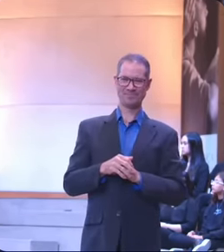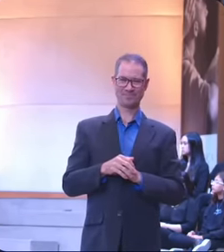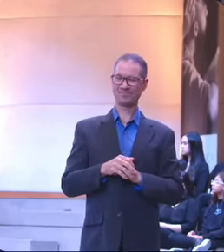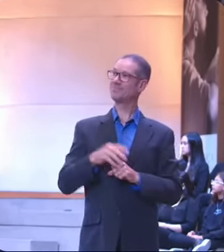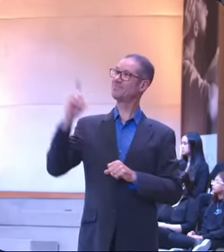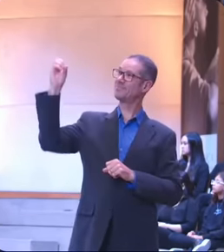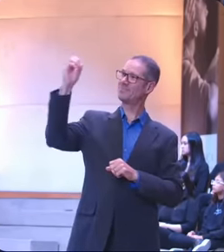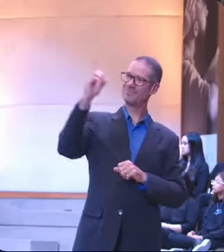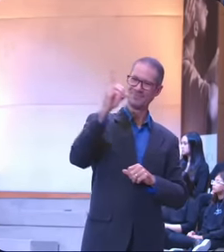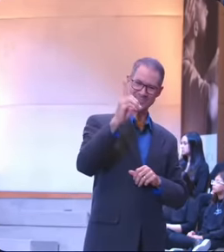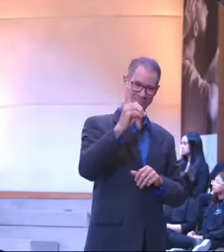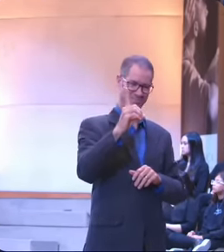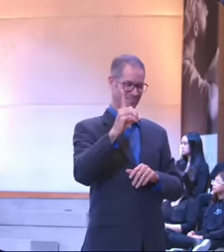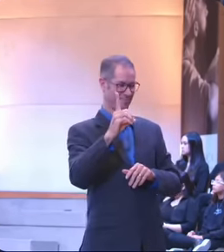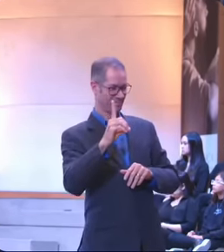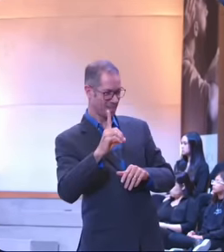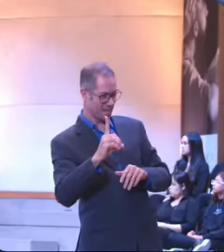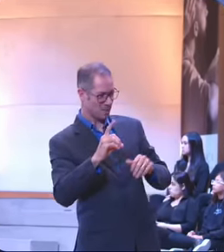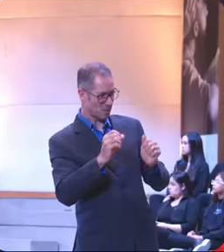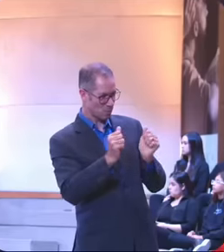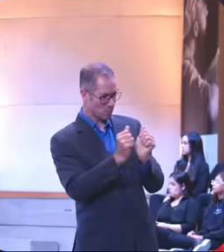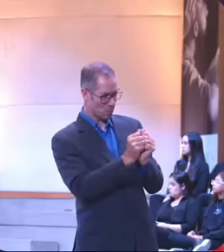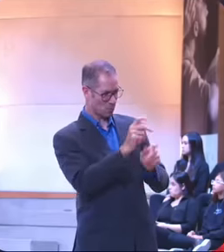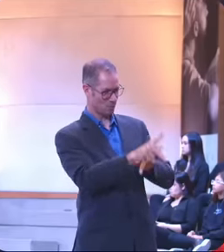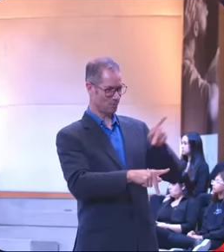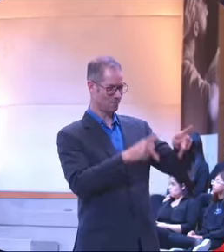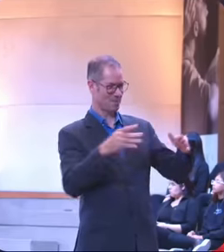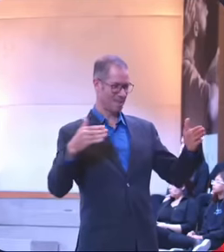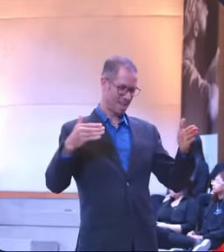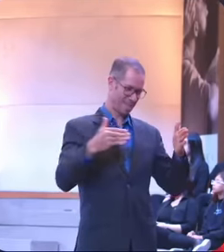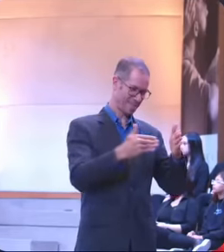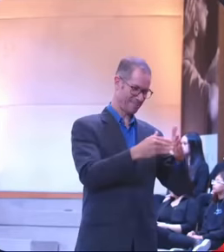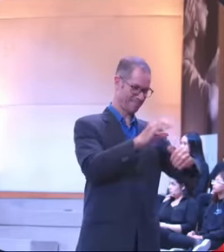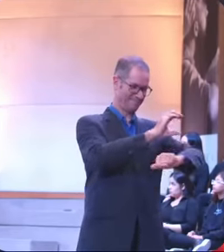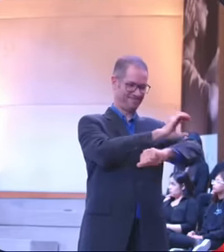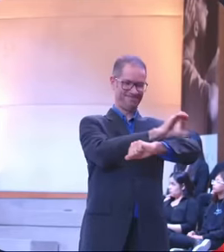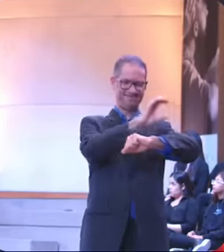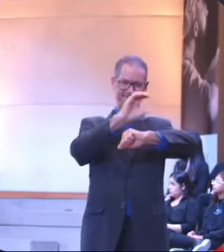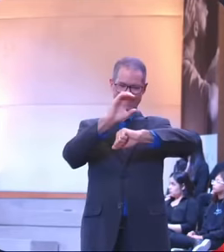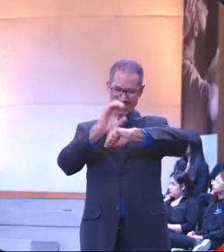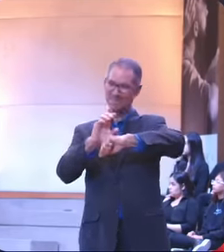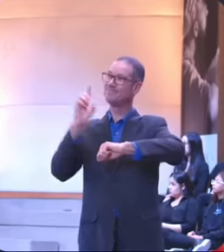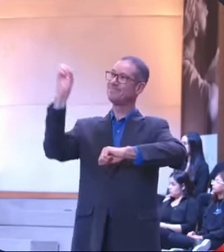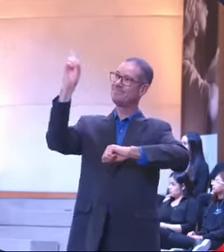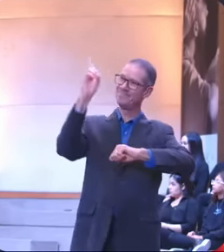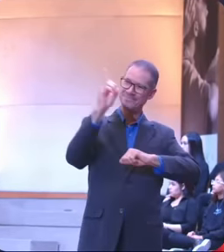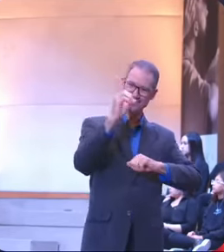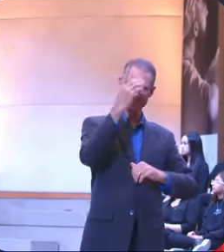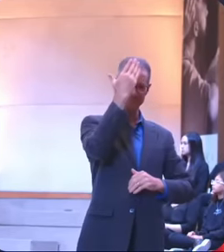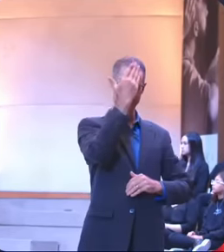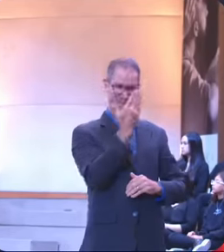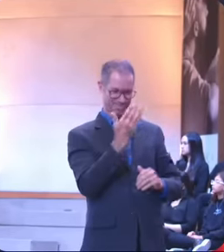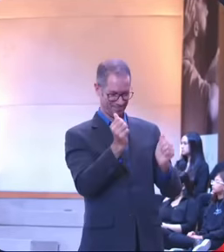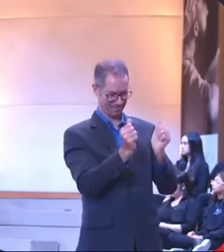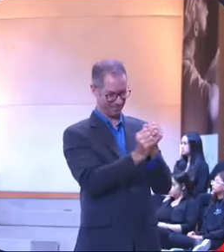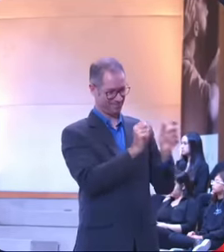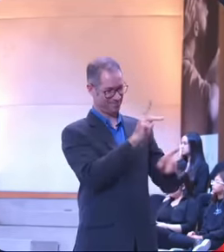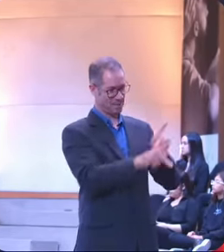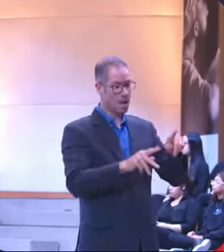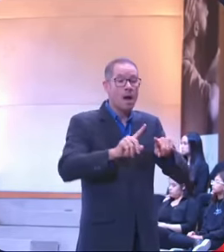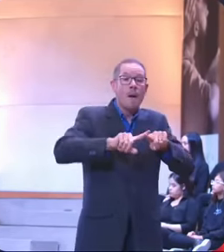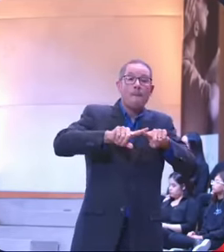caminhar com eles até a terra prometida, e vou continuar habitando no meio deles.